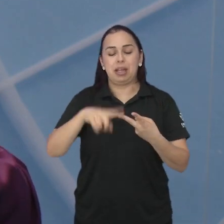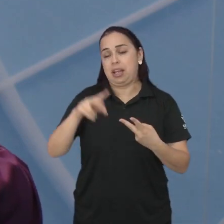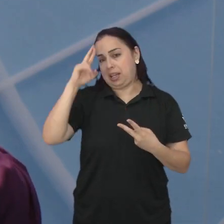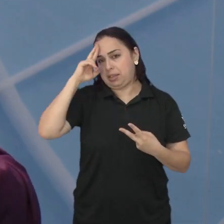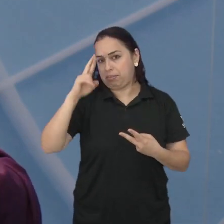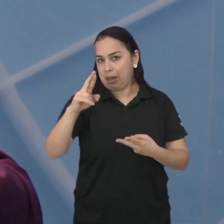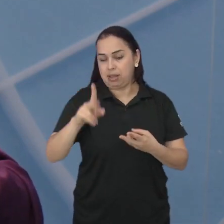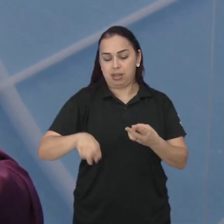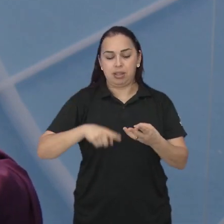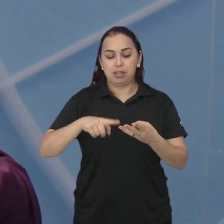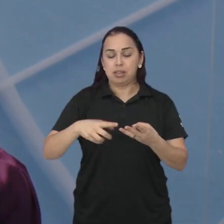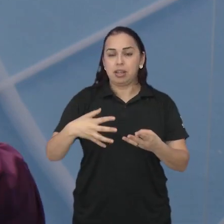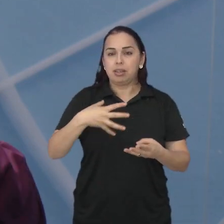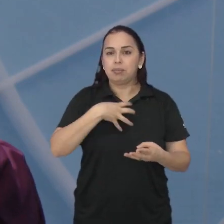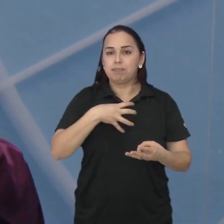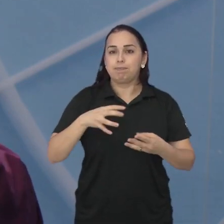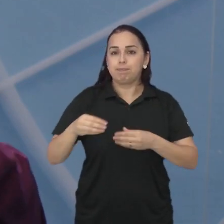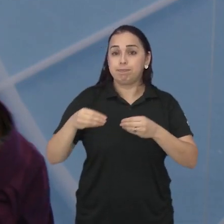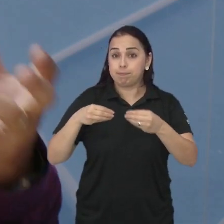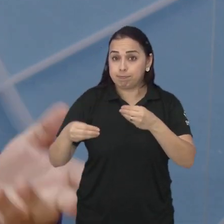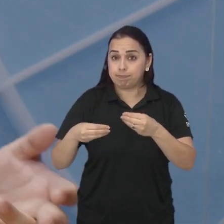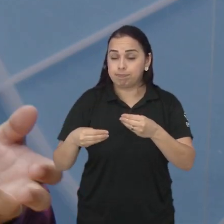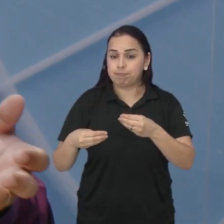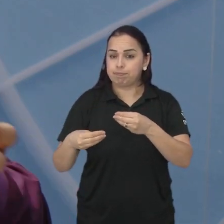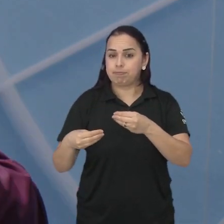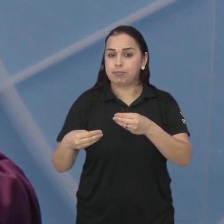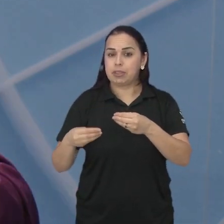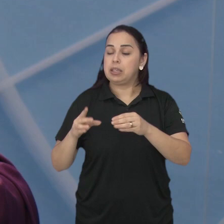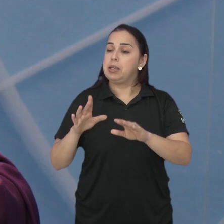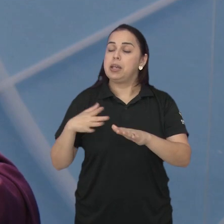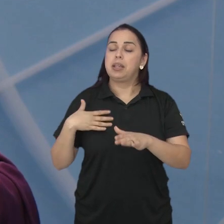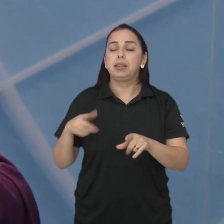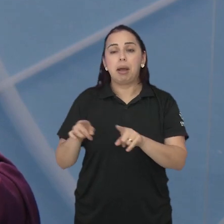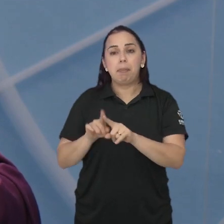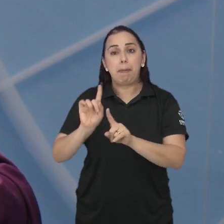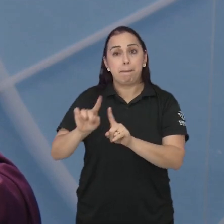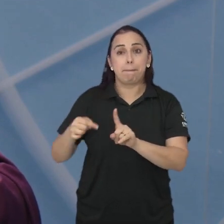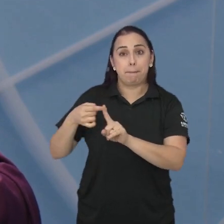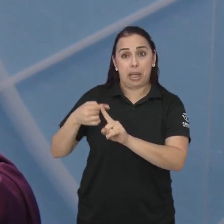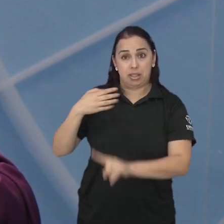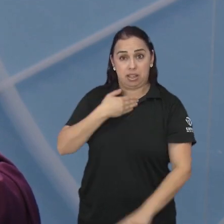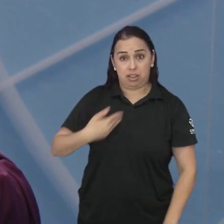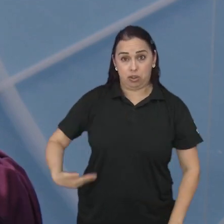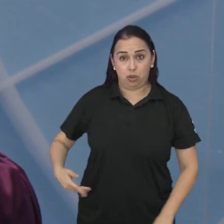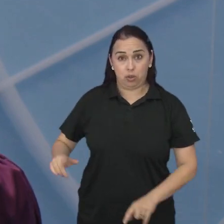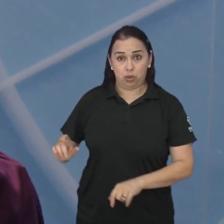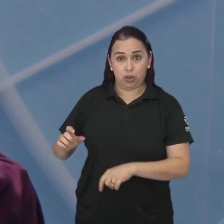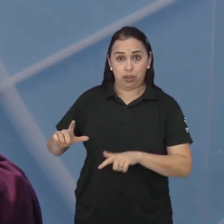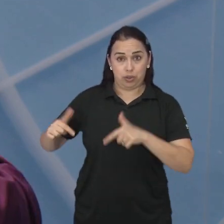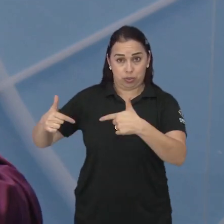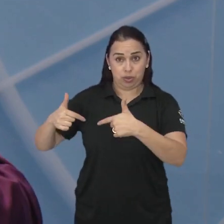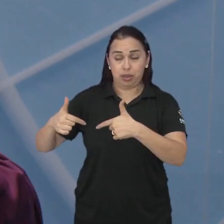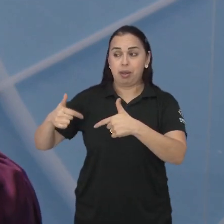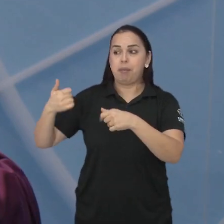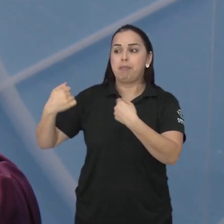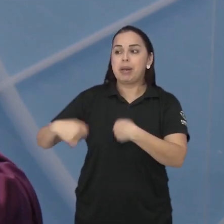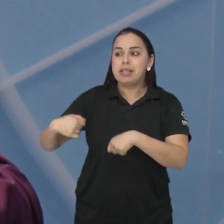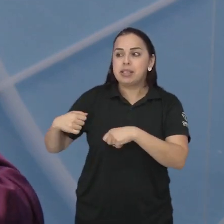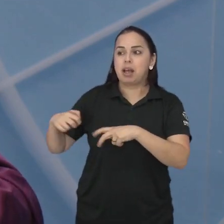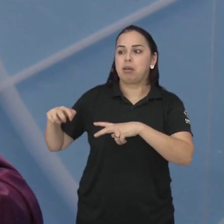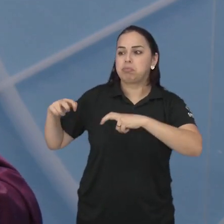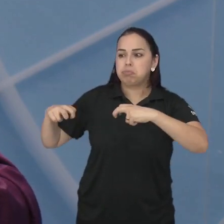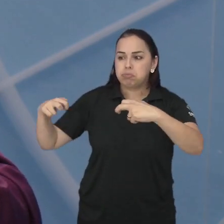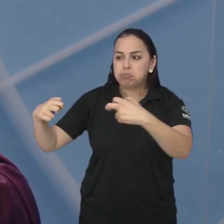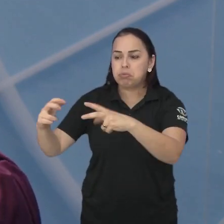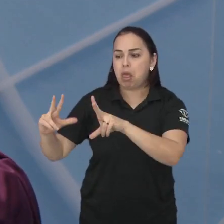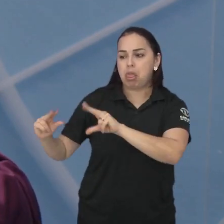respeitar, flexibilidade, até para construir isso. E as políticas, né, públicas que a gente fala, tem que sentar, tem que conversar, os setores